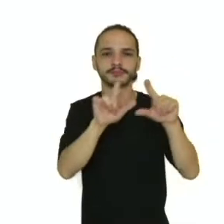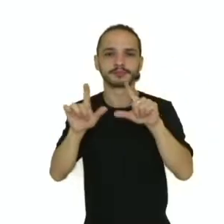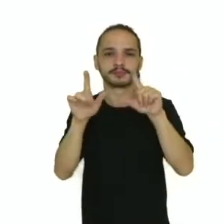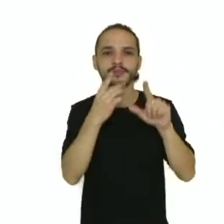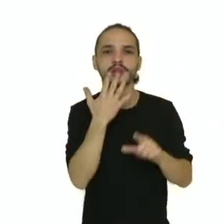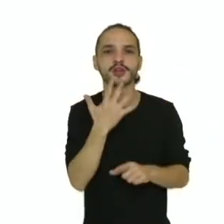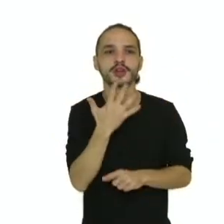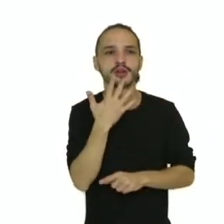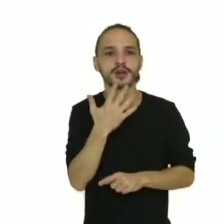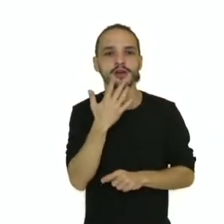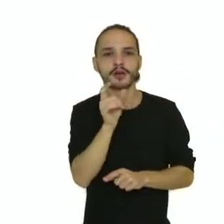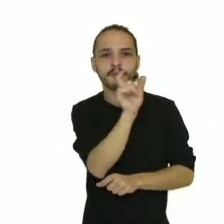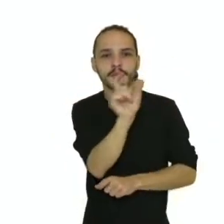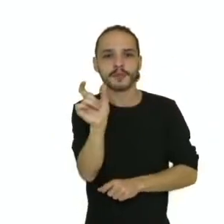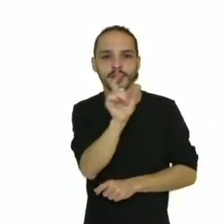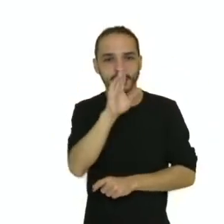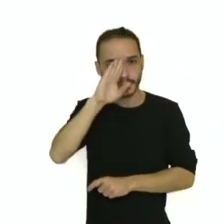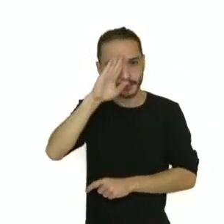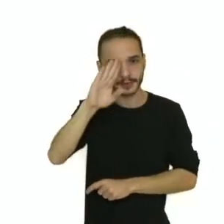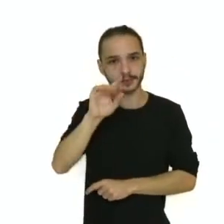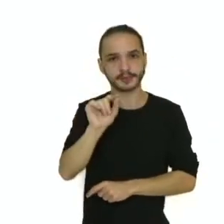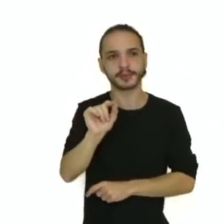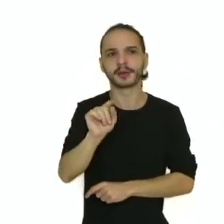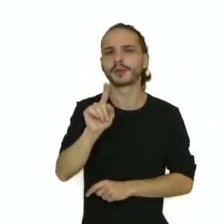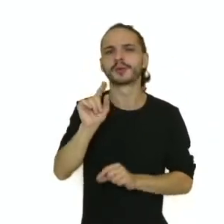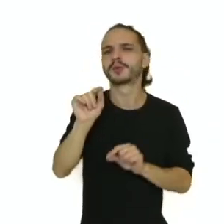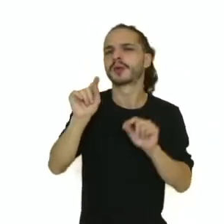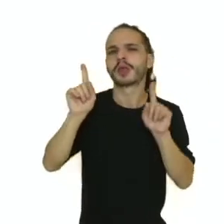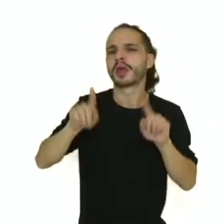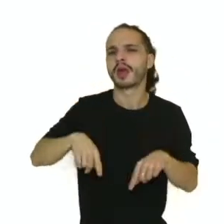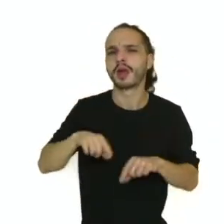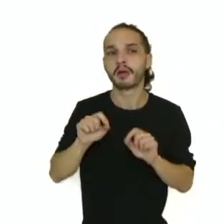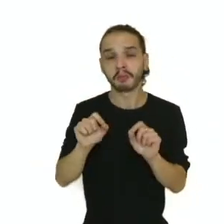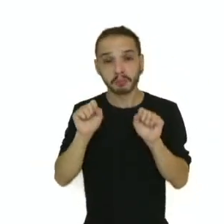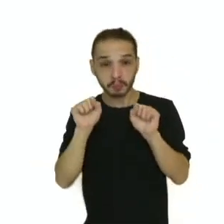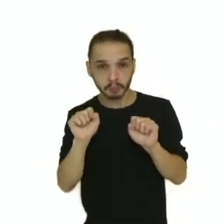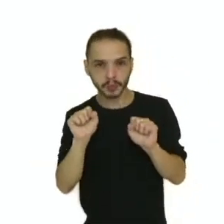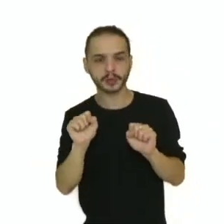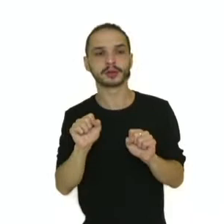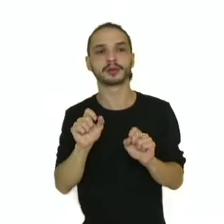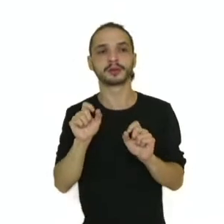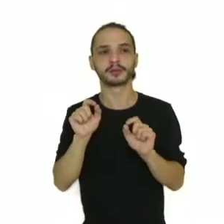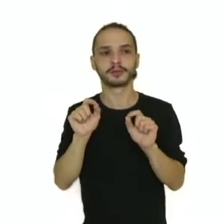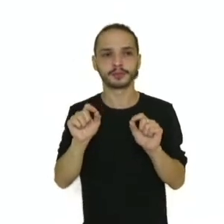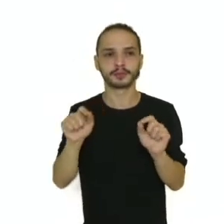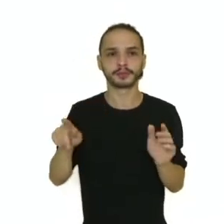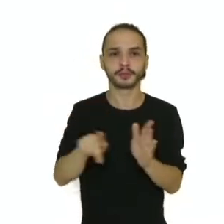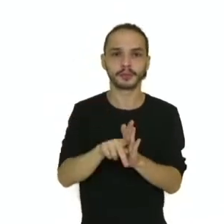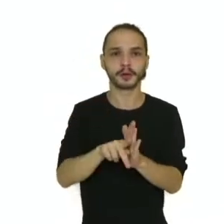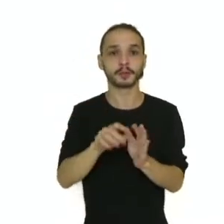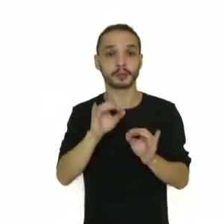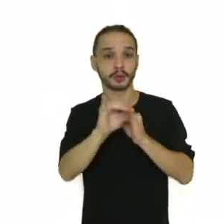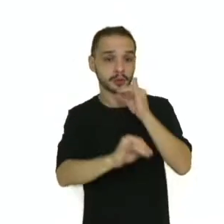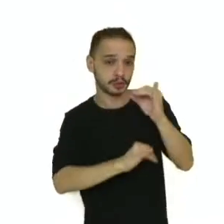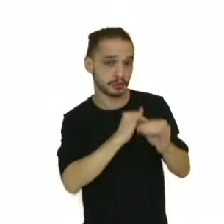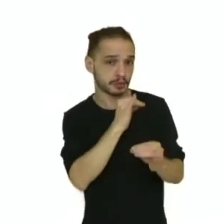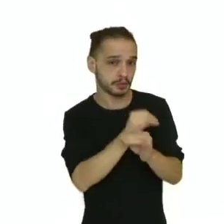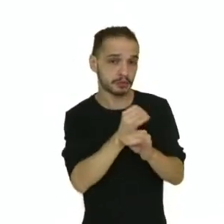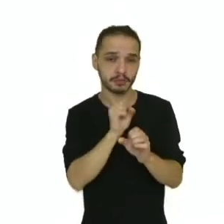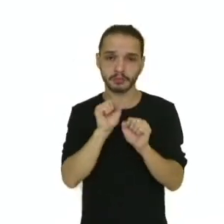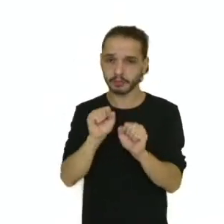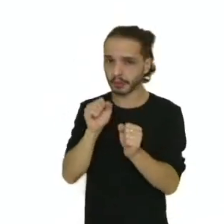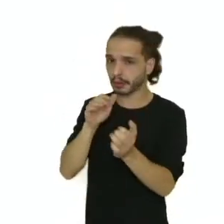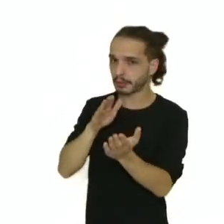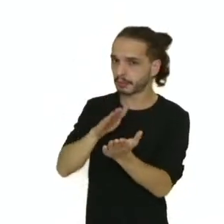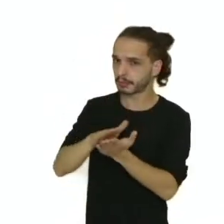algumas palavras-chave, né? Então o que é que pode ser veiculado de forma online ou